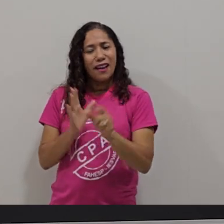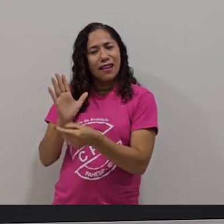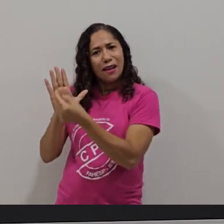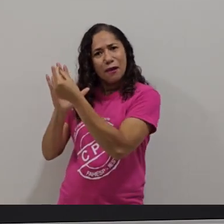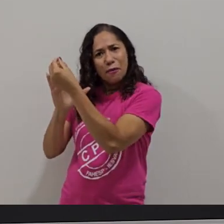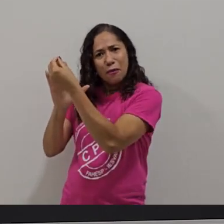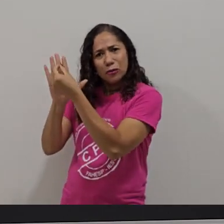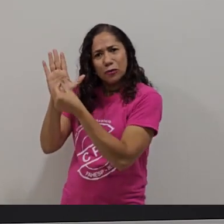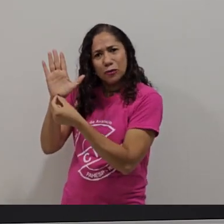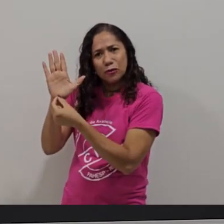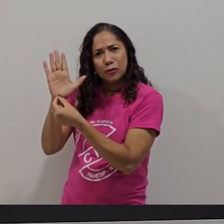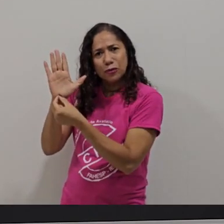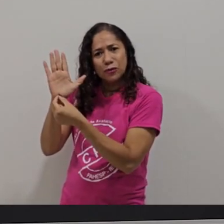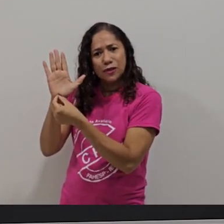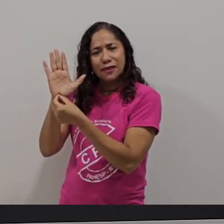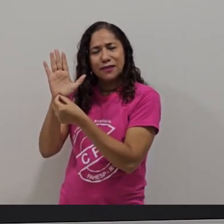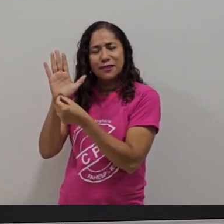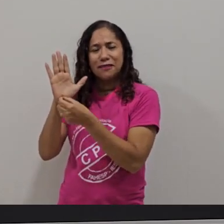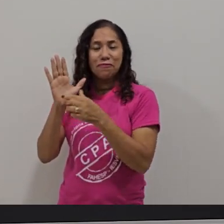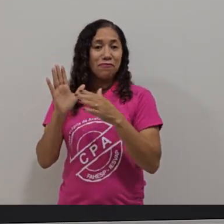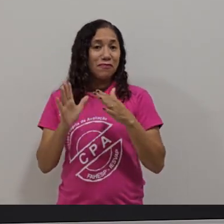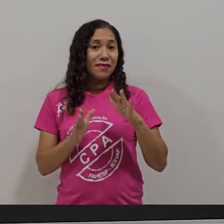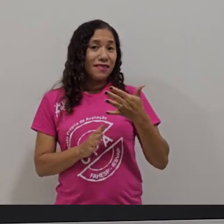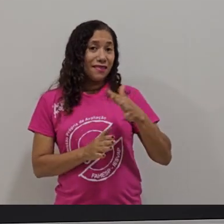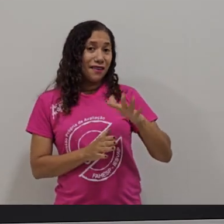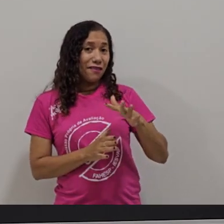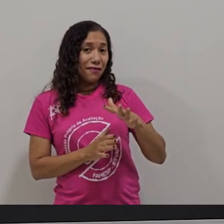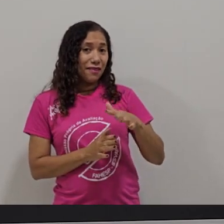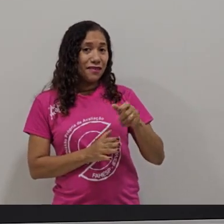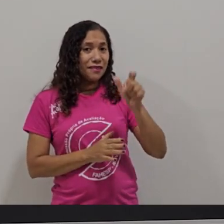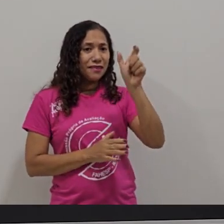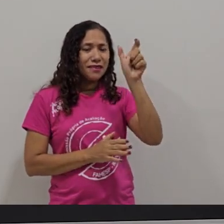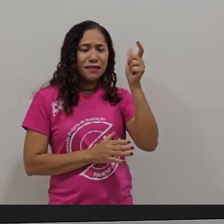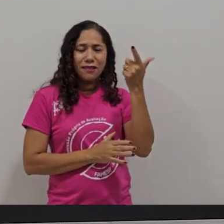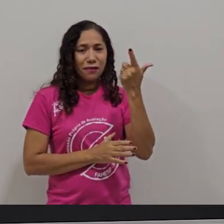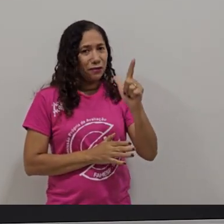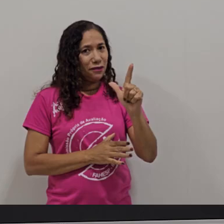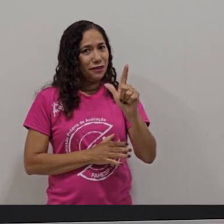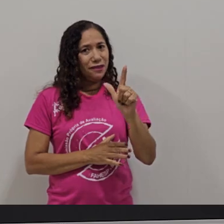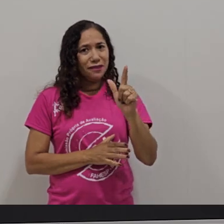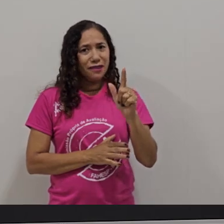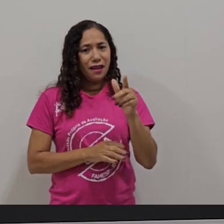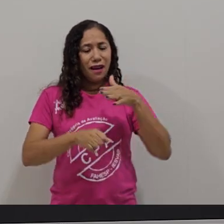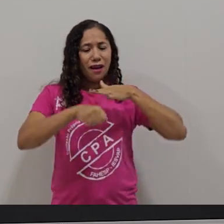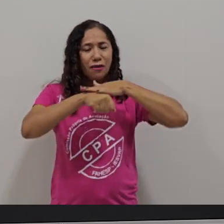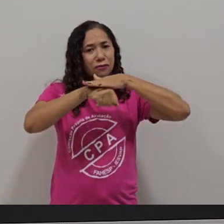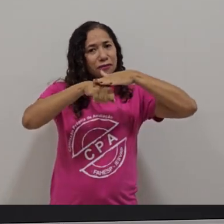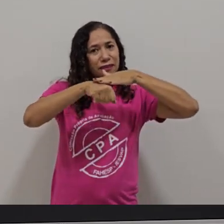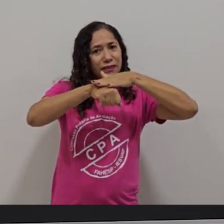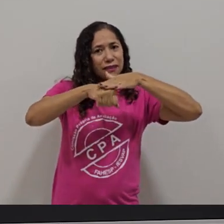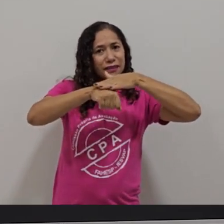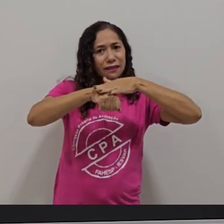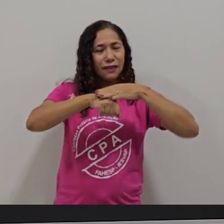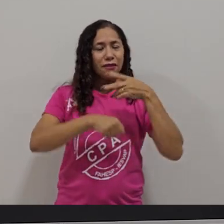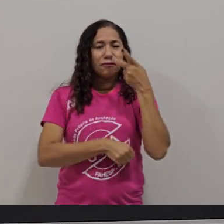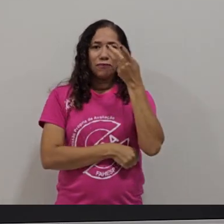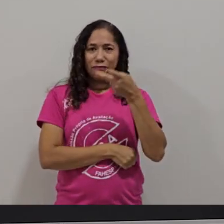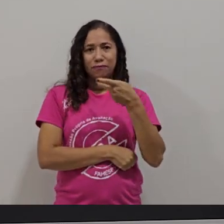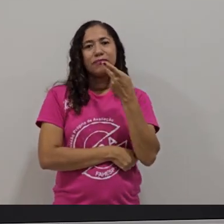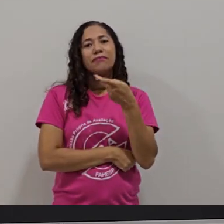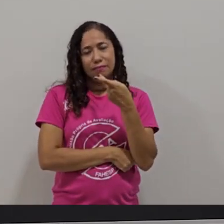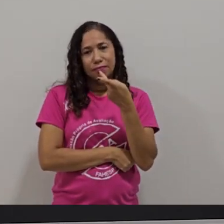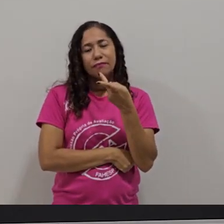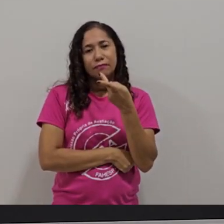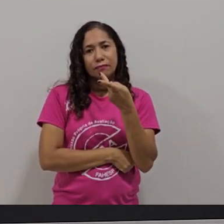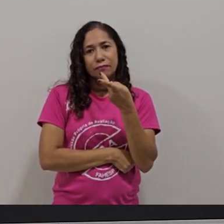evidências que talvez você não consiga conversando com uma pessoa que fala mesmo,